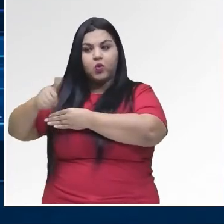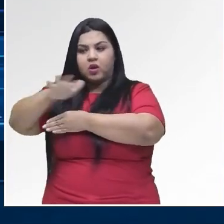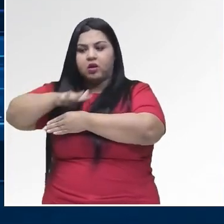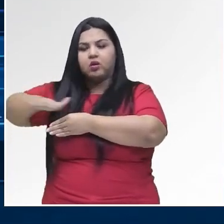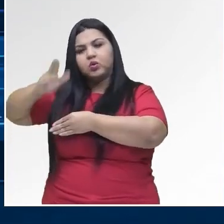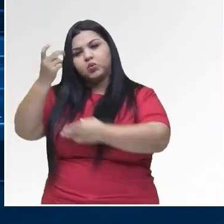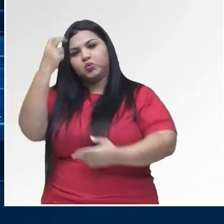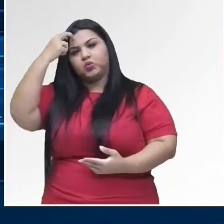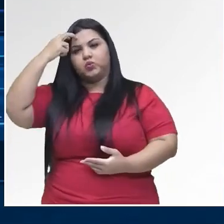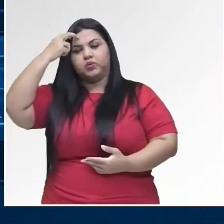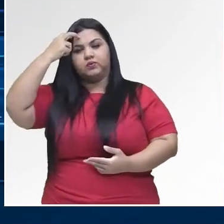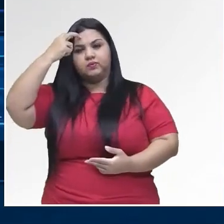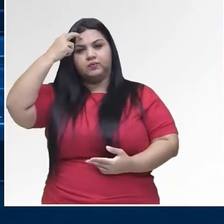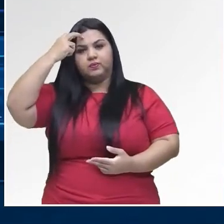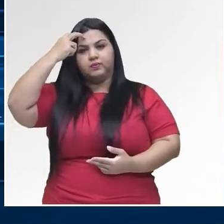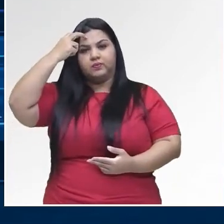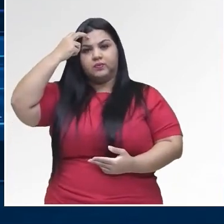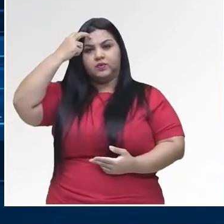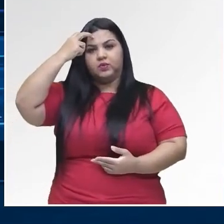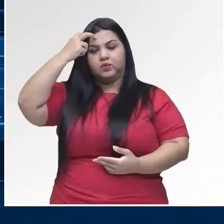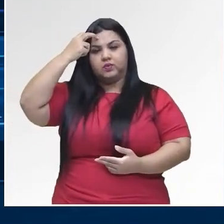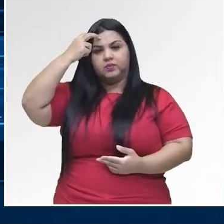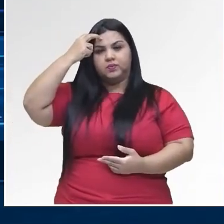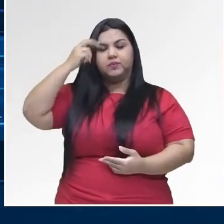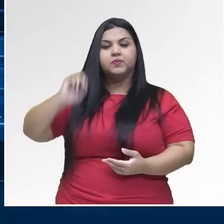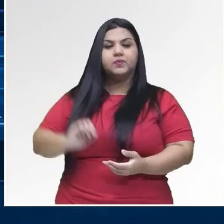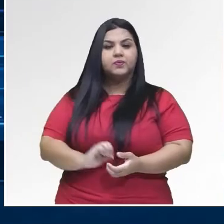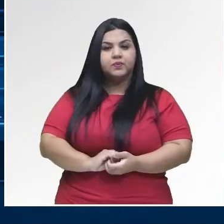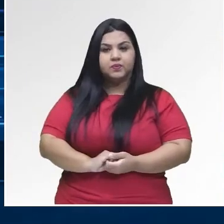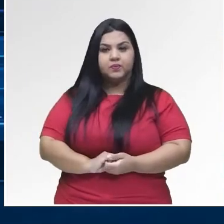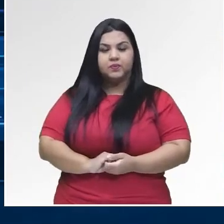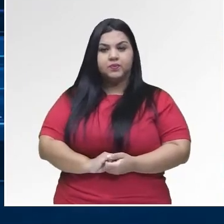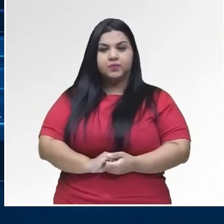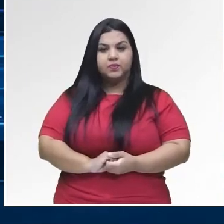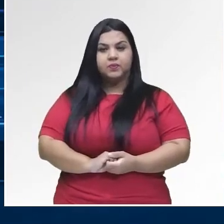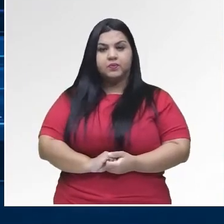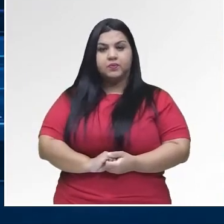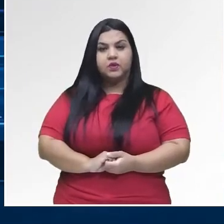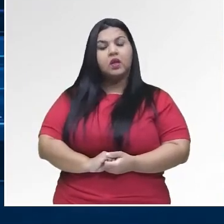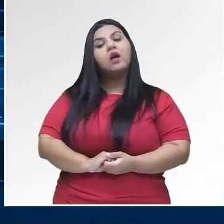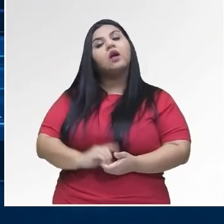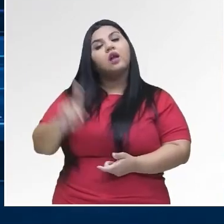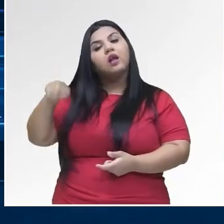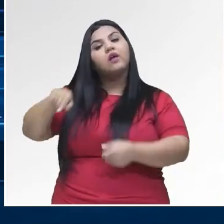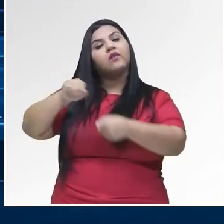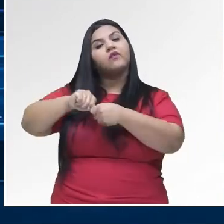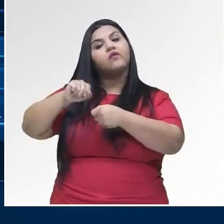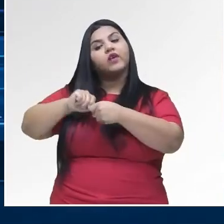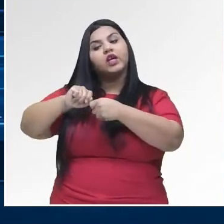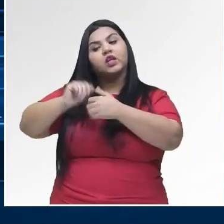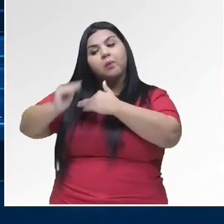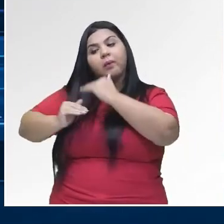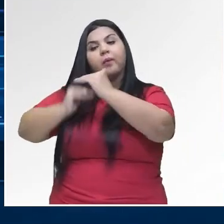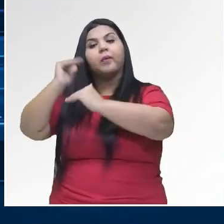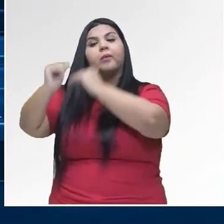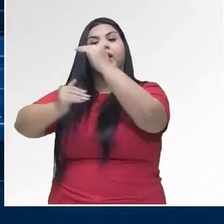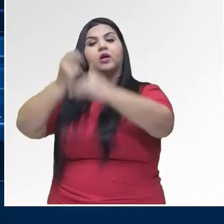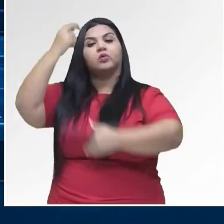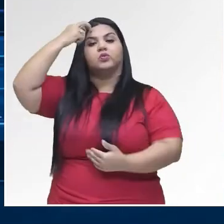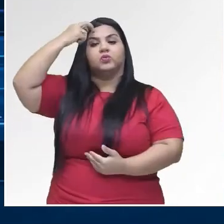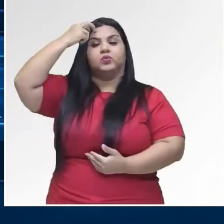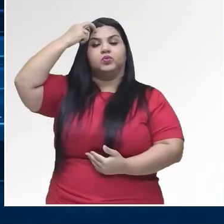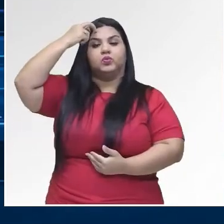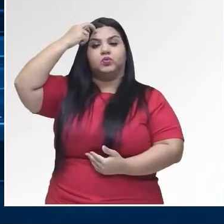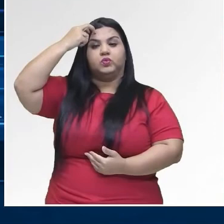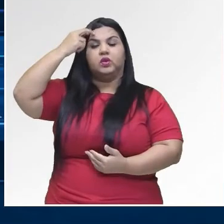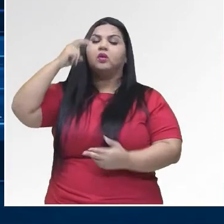cultura. No campo da cultura. Ela é construída culturalmente. Por